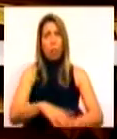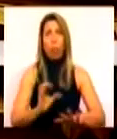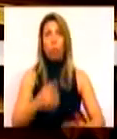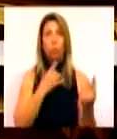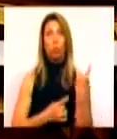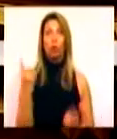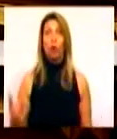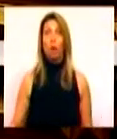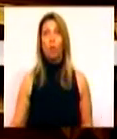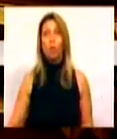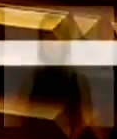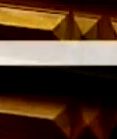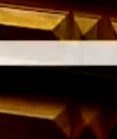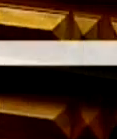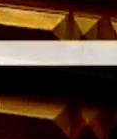estranho.